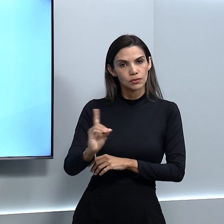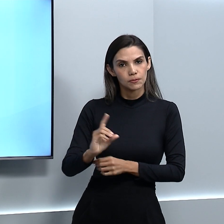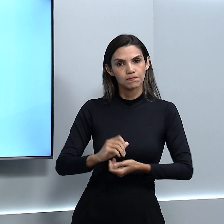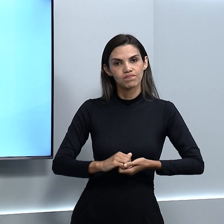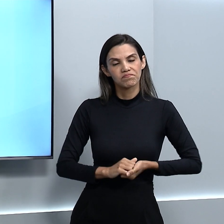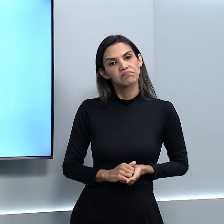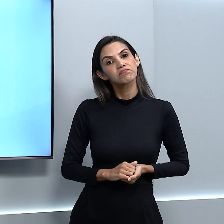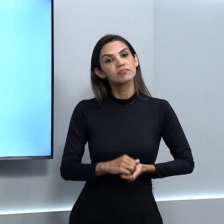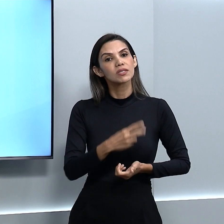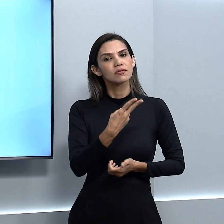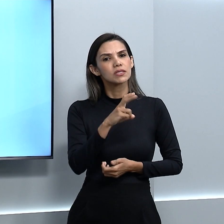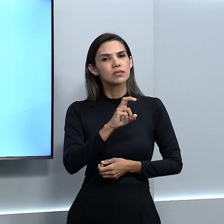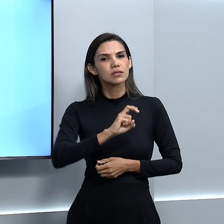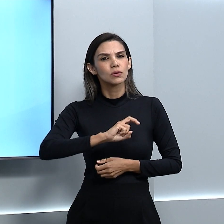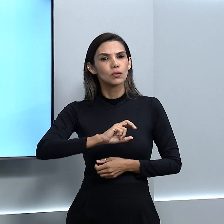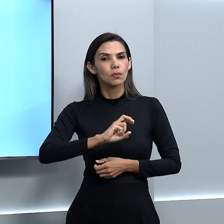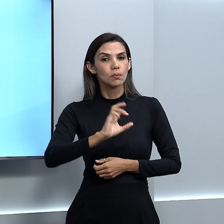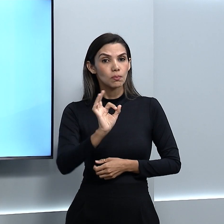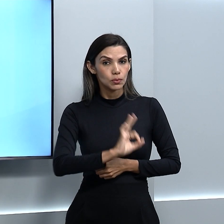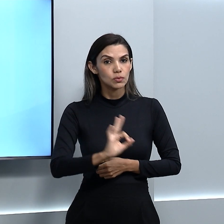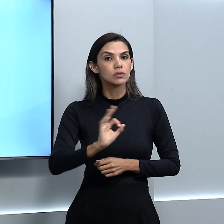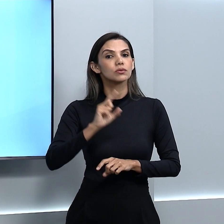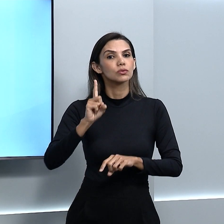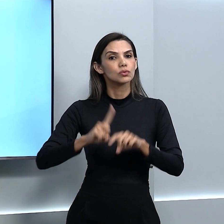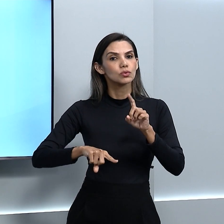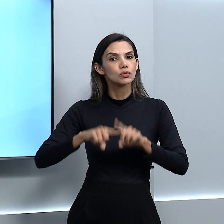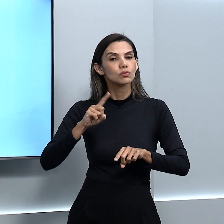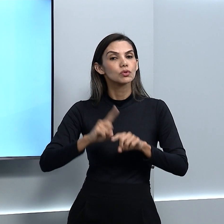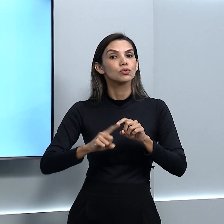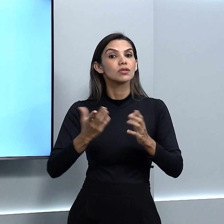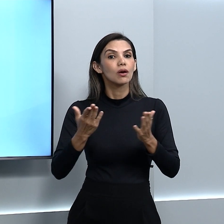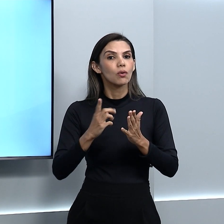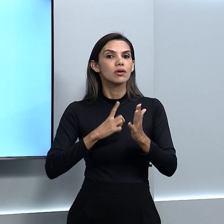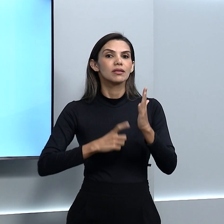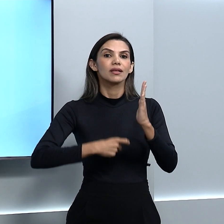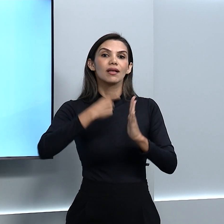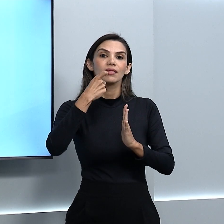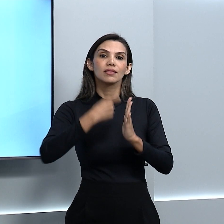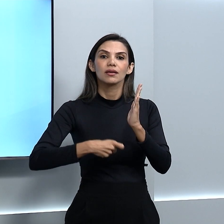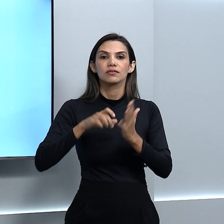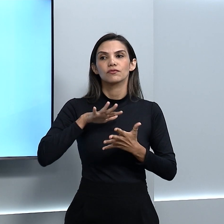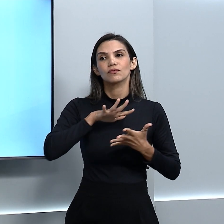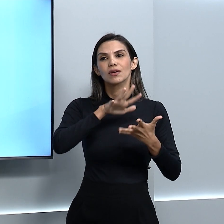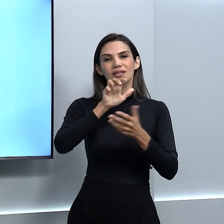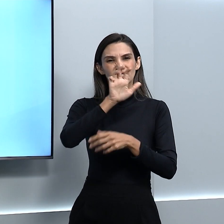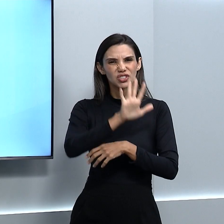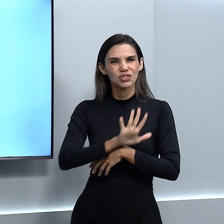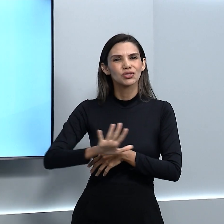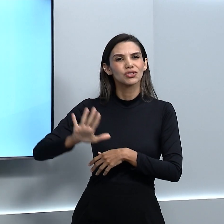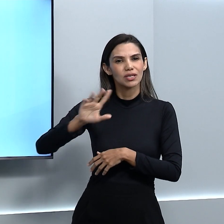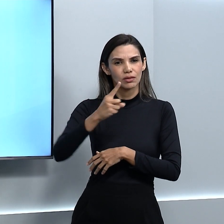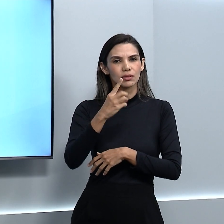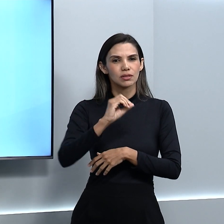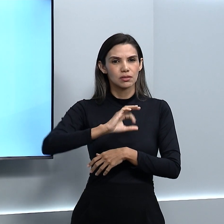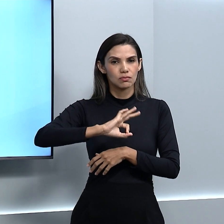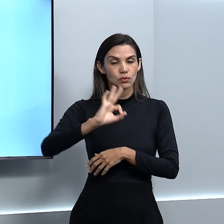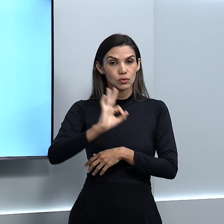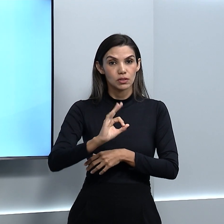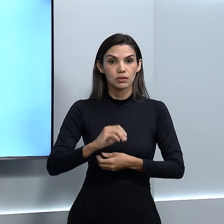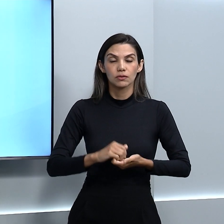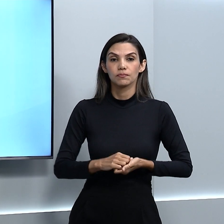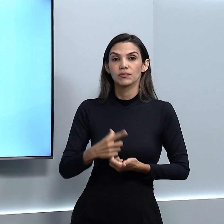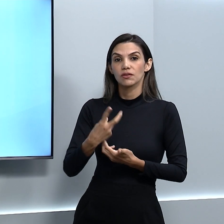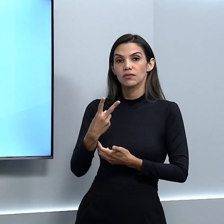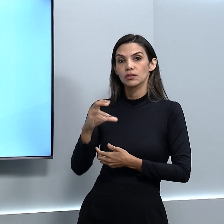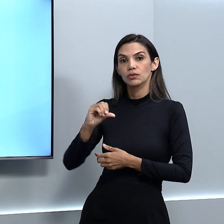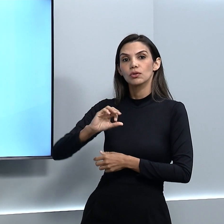dólares. Outros 25% dos produtos passam a ter a tarifa global, que atualmente é de 10%.